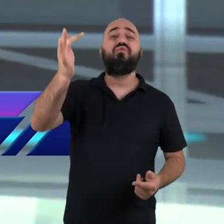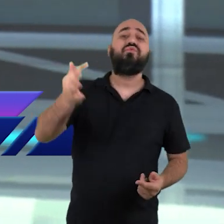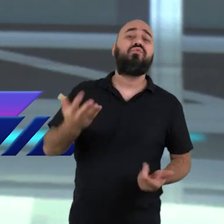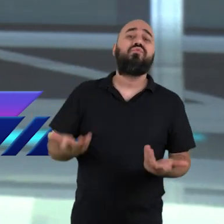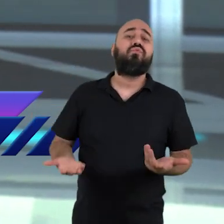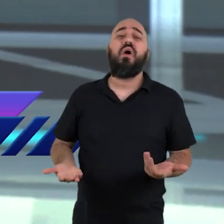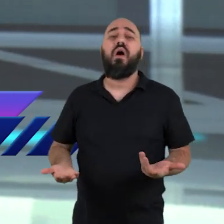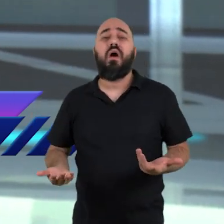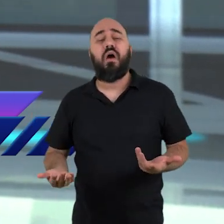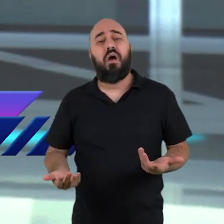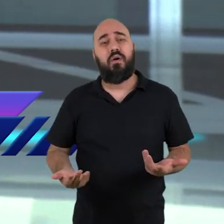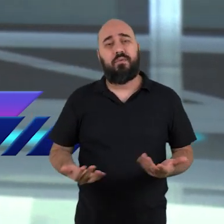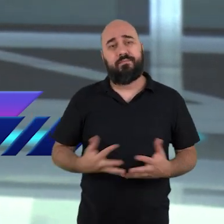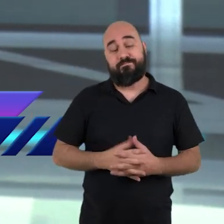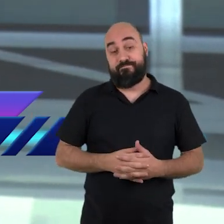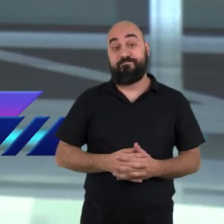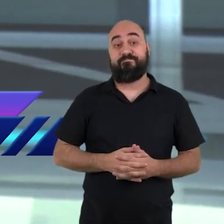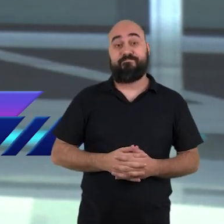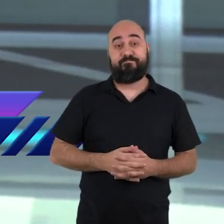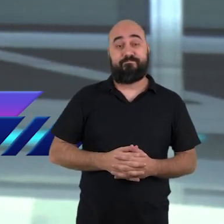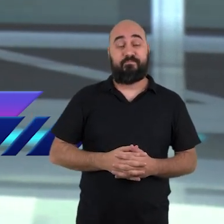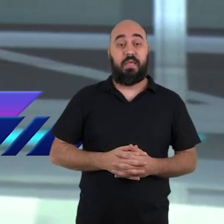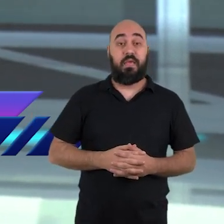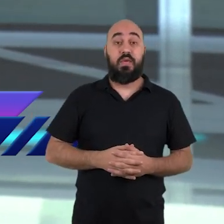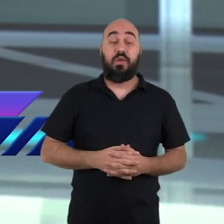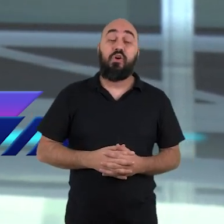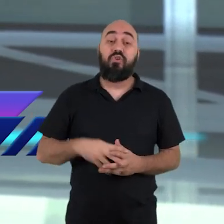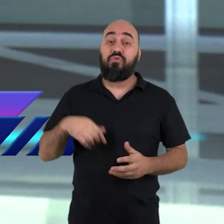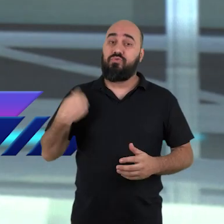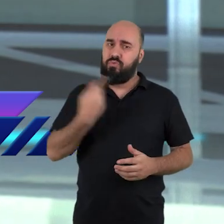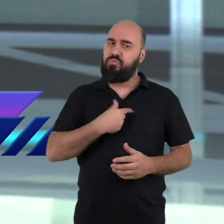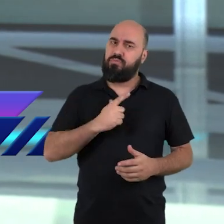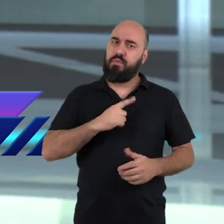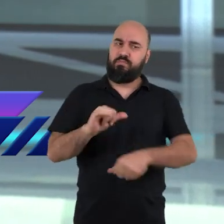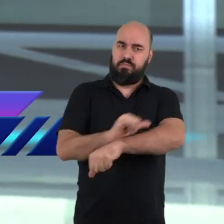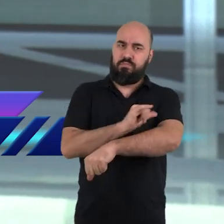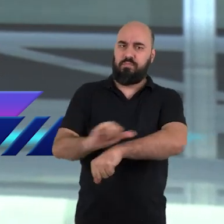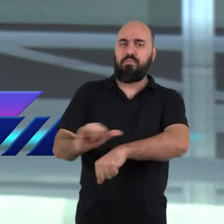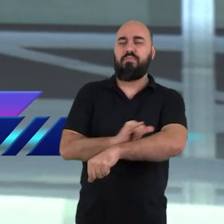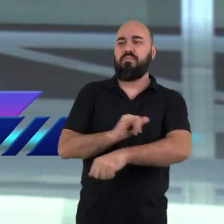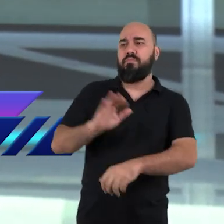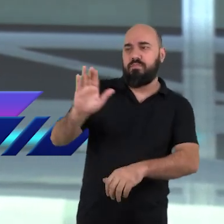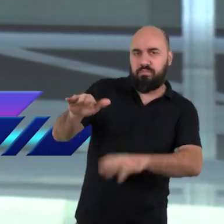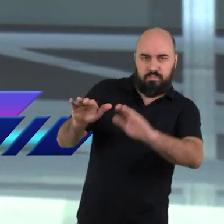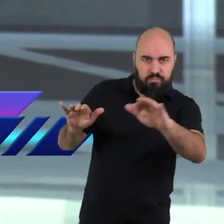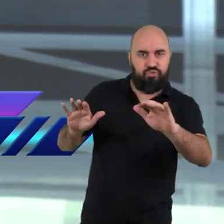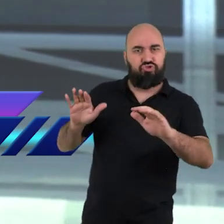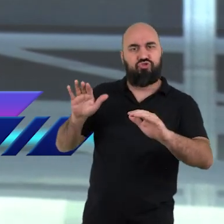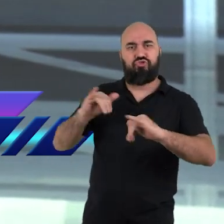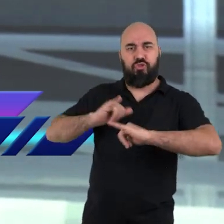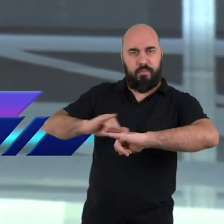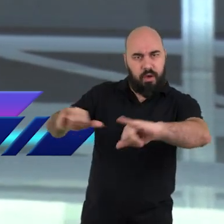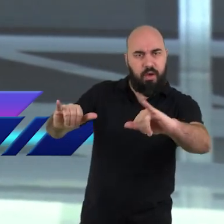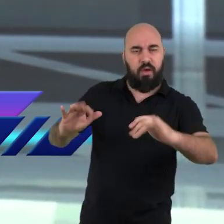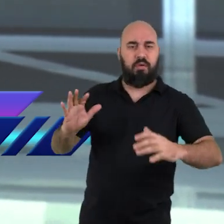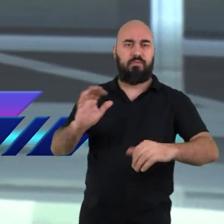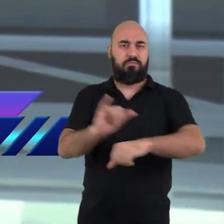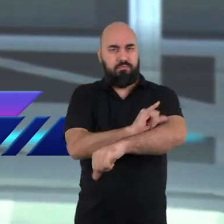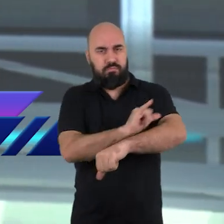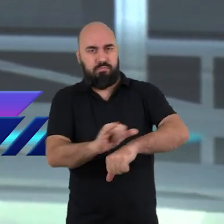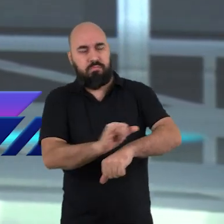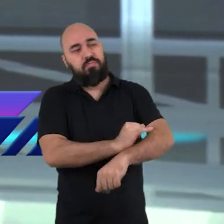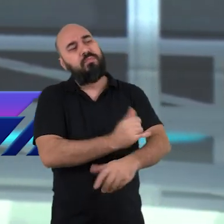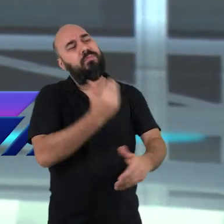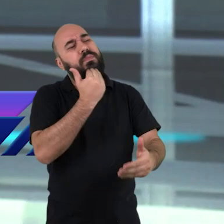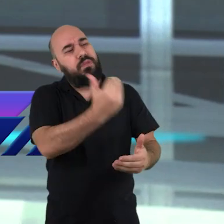dela. Nós temos formas de advertir as pessoas, temos formas de conclamar as pessoas que estão à nossa volta, temos